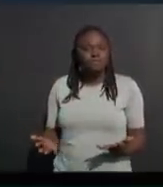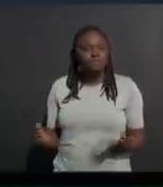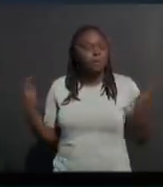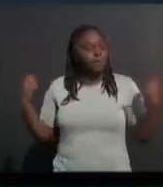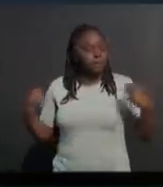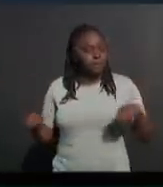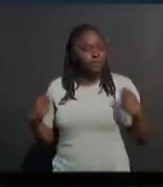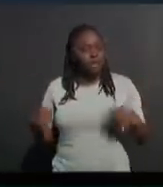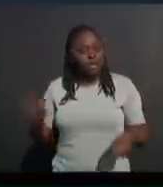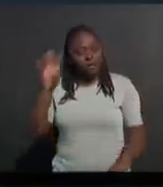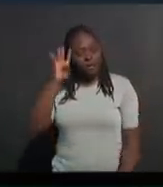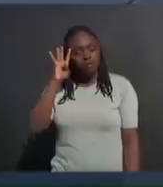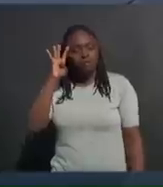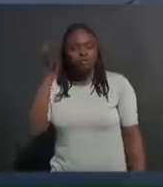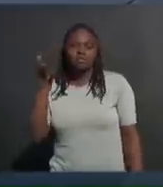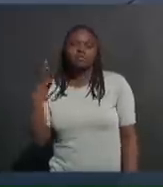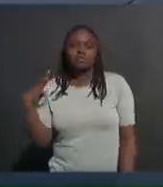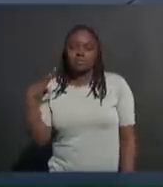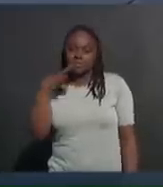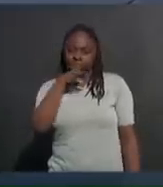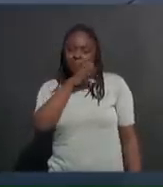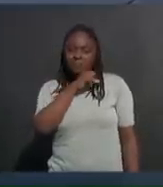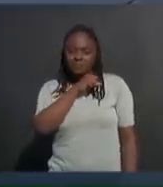ser resolvido.